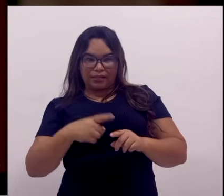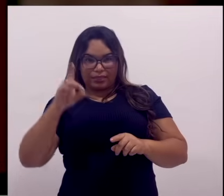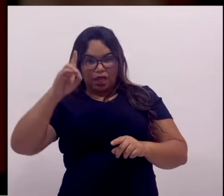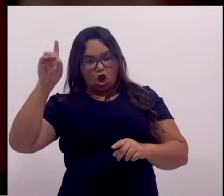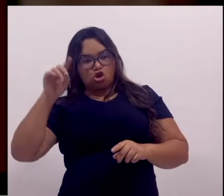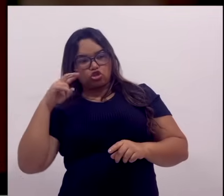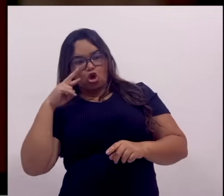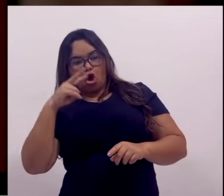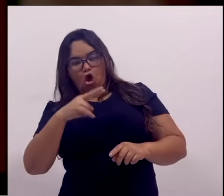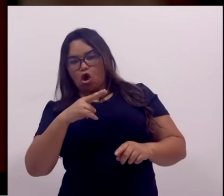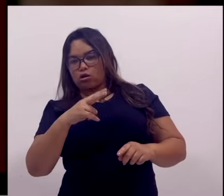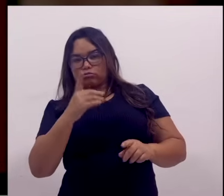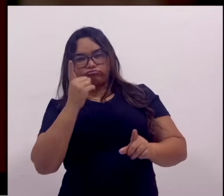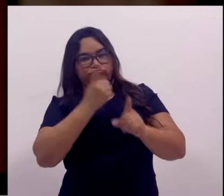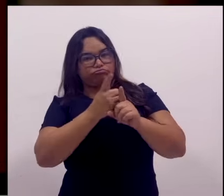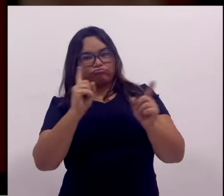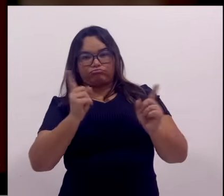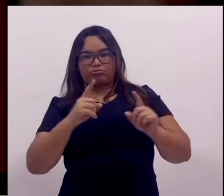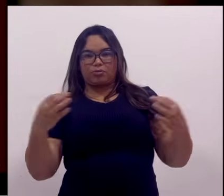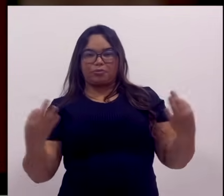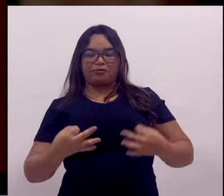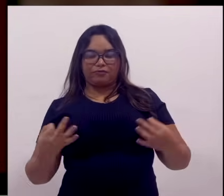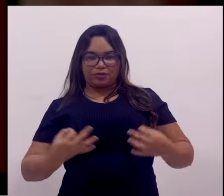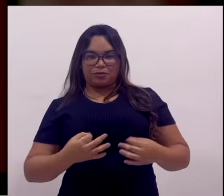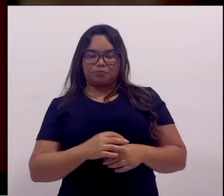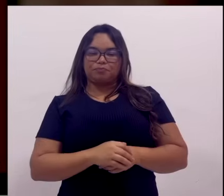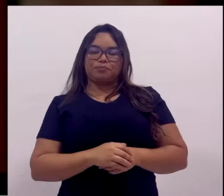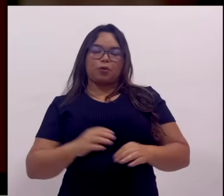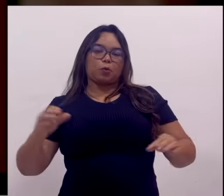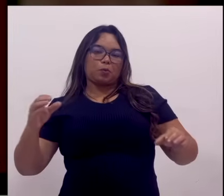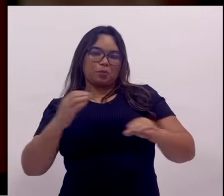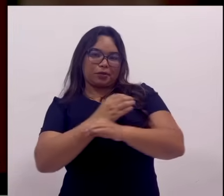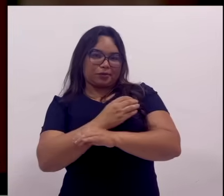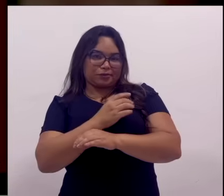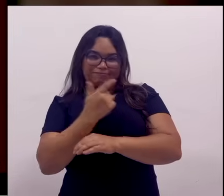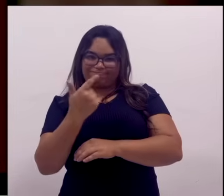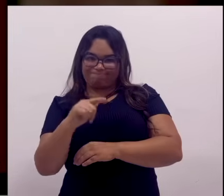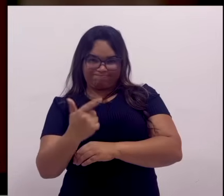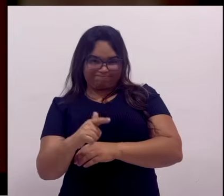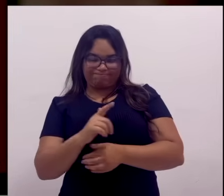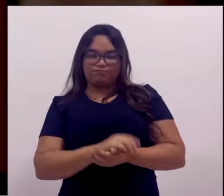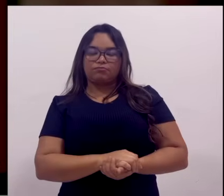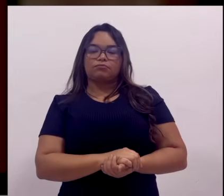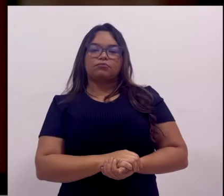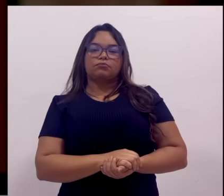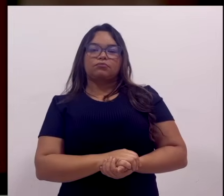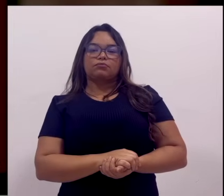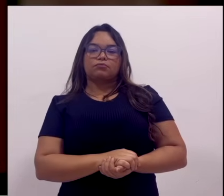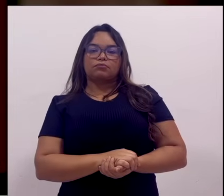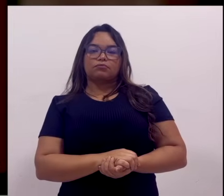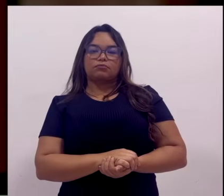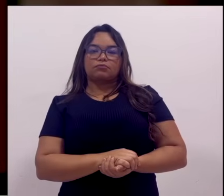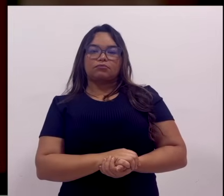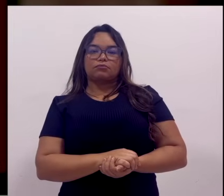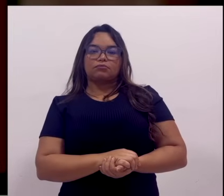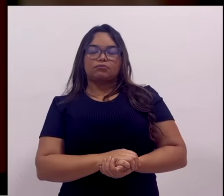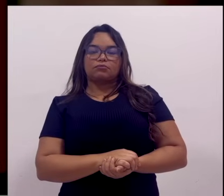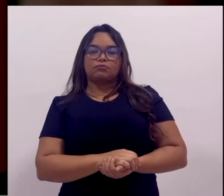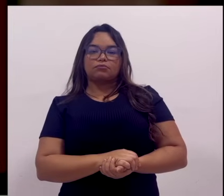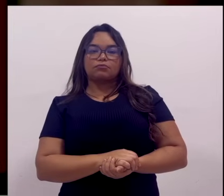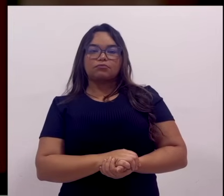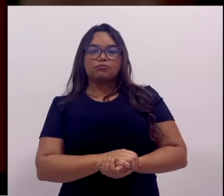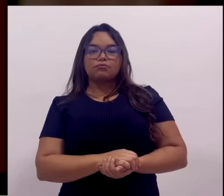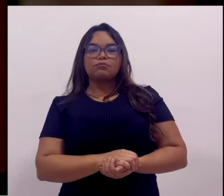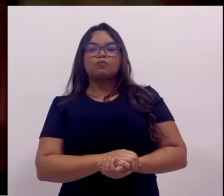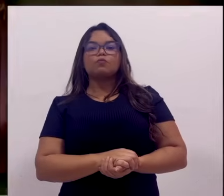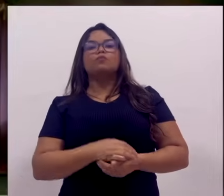as tuas obras perfeitas diante de Deus, completas, portanto. E então é óbvio que a